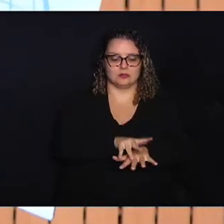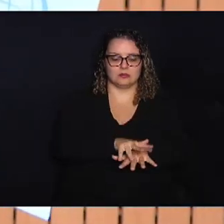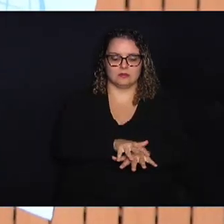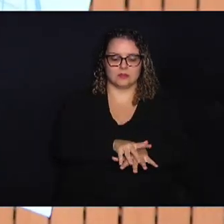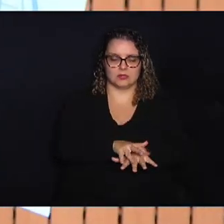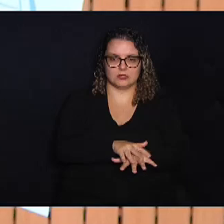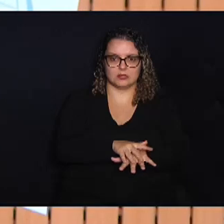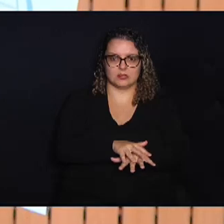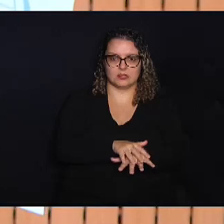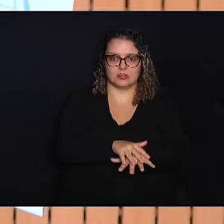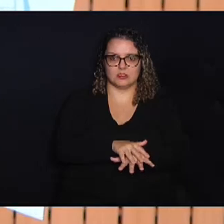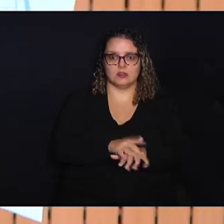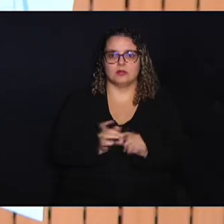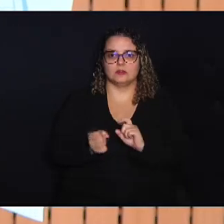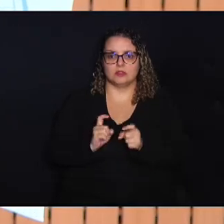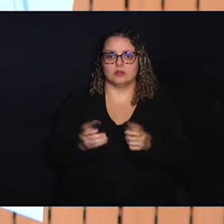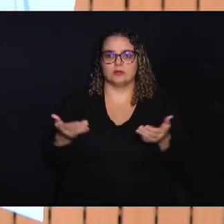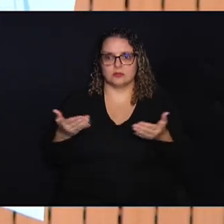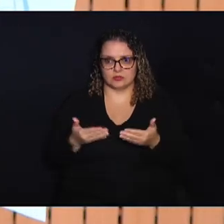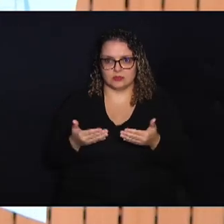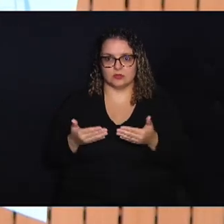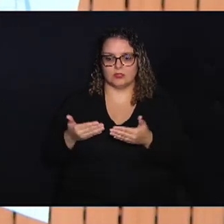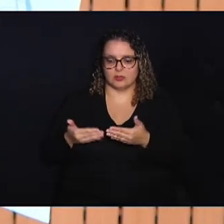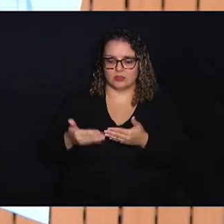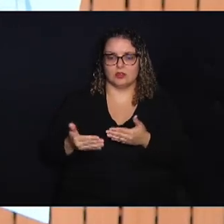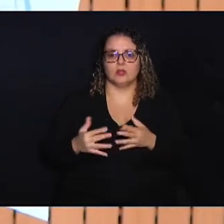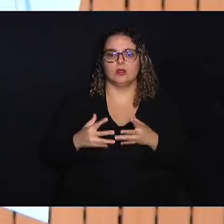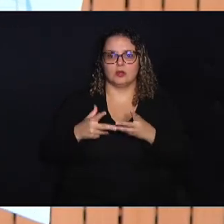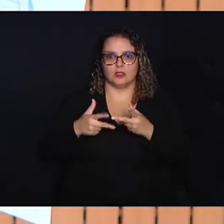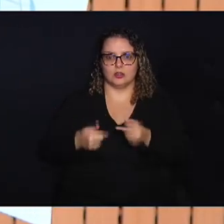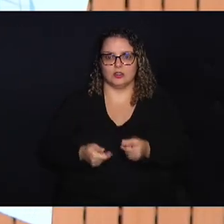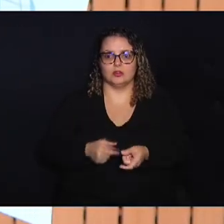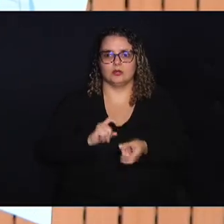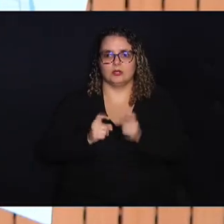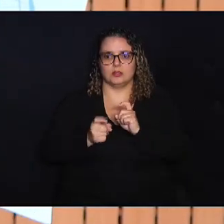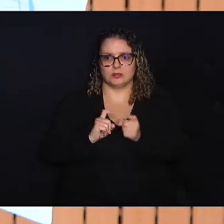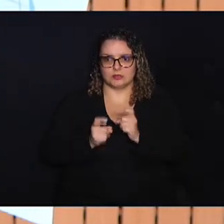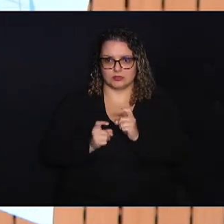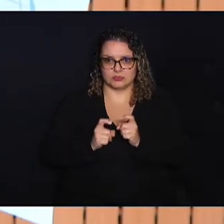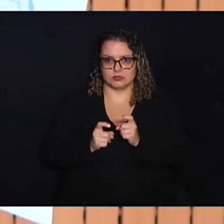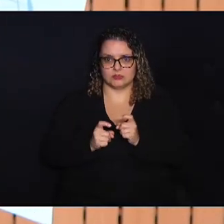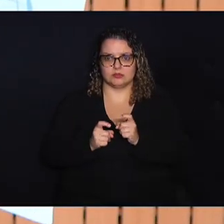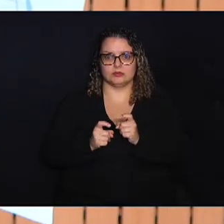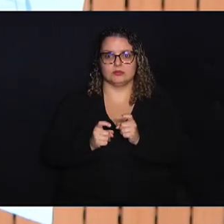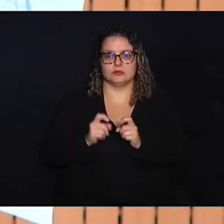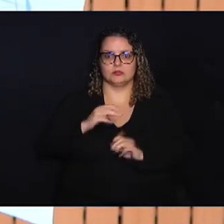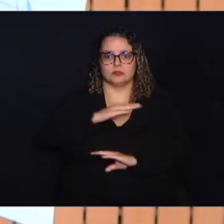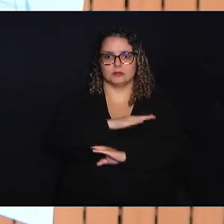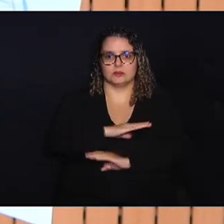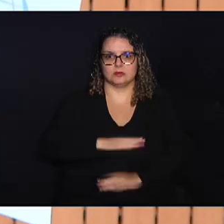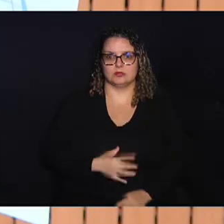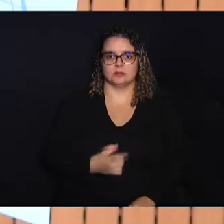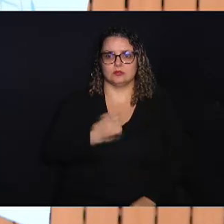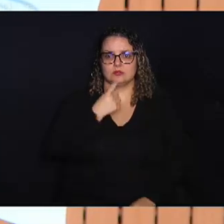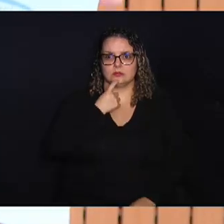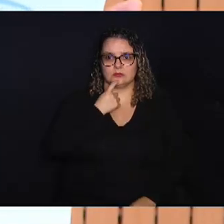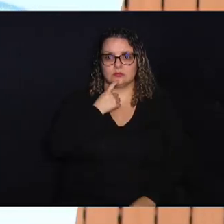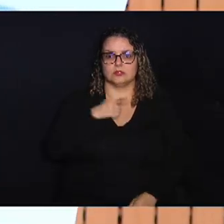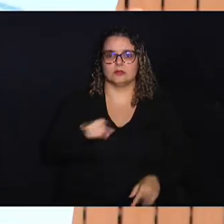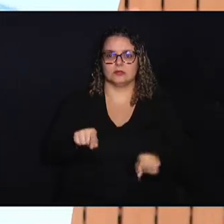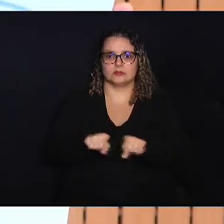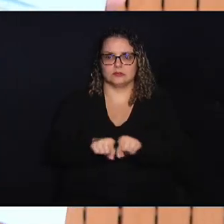A partir da reunião de hoje, todas as sessões da Câmara Municipal de Campinas serão